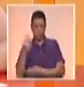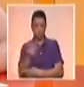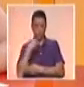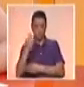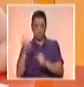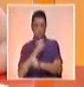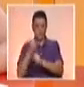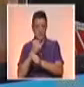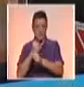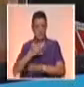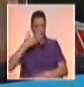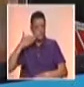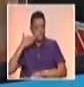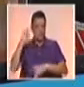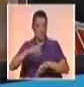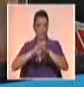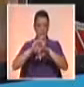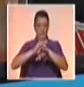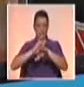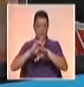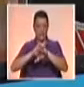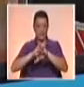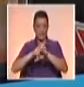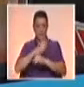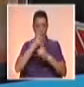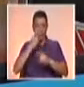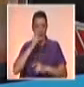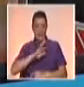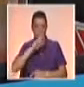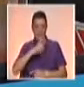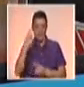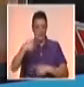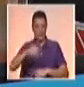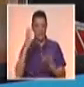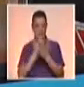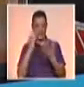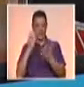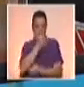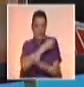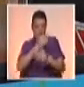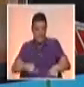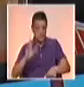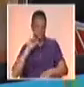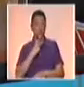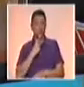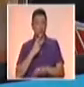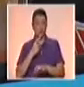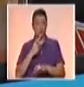serviços de intervenção precoce, que estão sensibilizados. Mas quer dizer que pais, por exemplo, que tenham crianças que sejam surdas